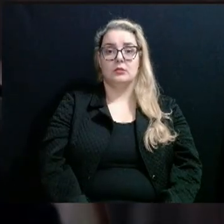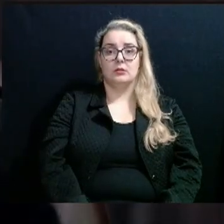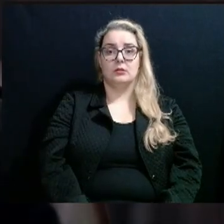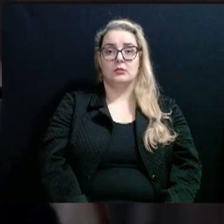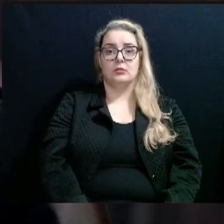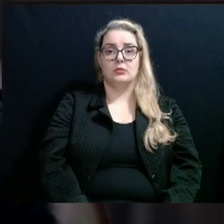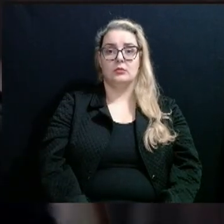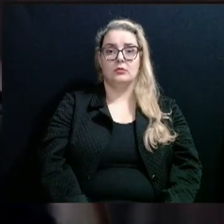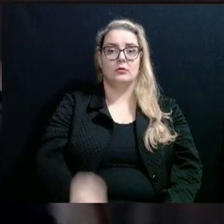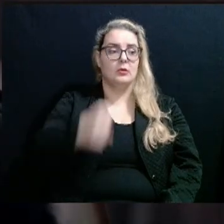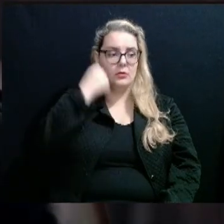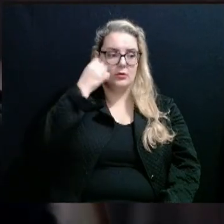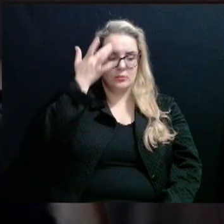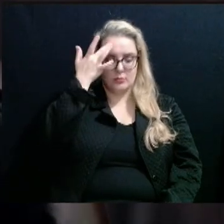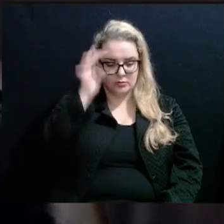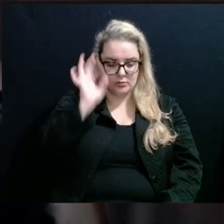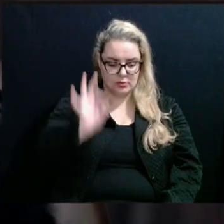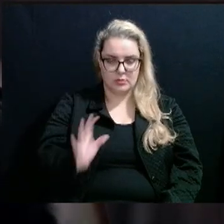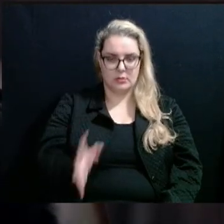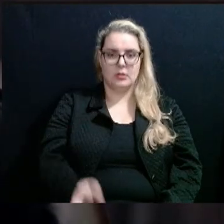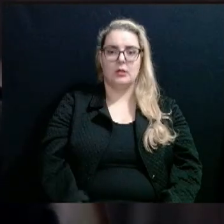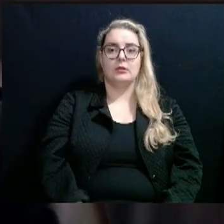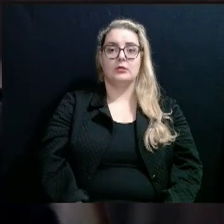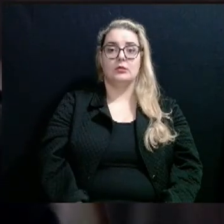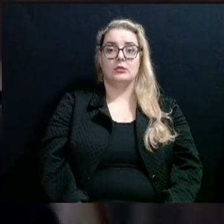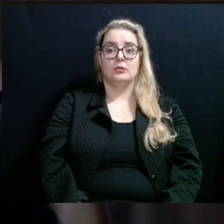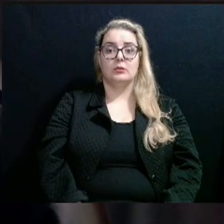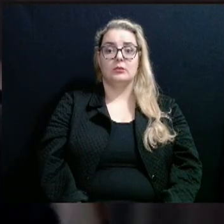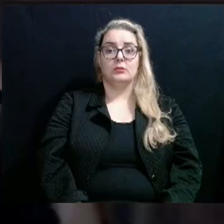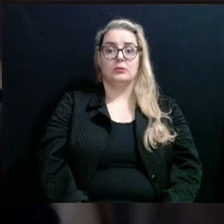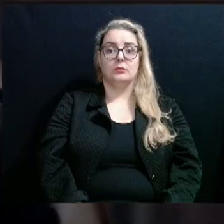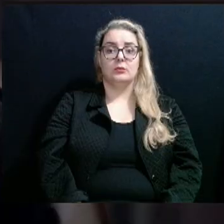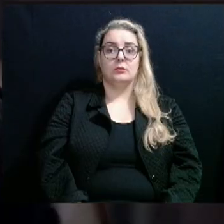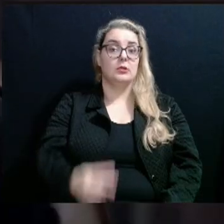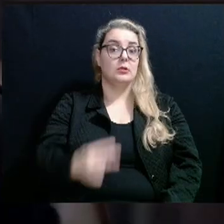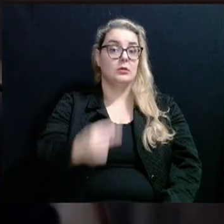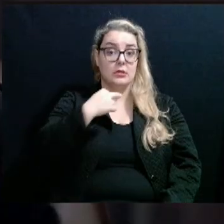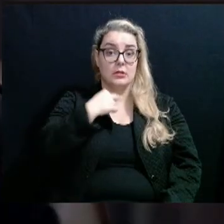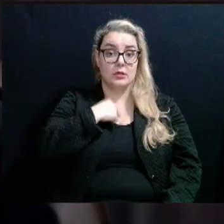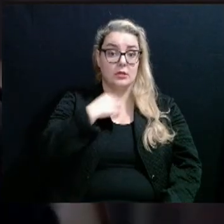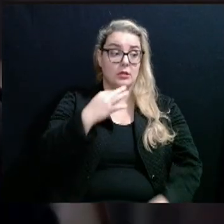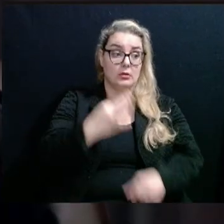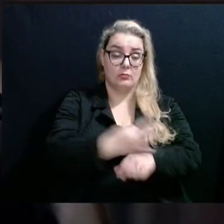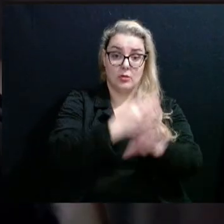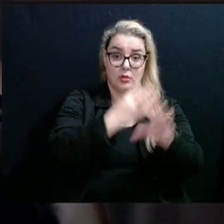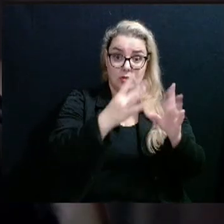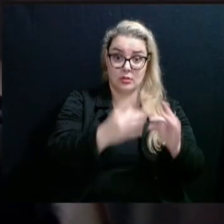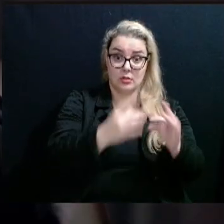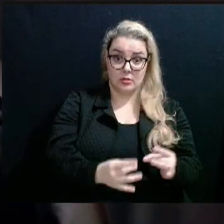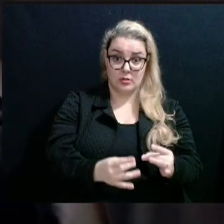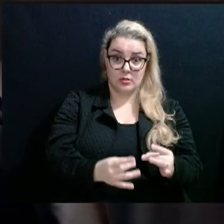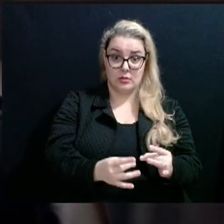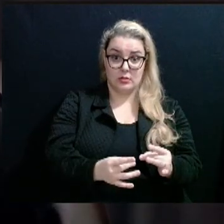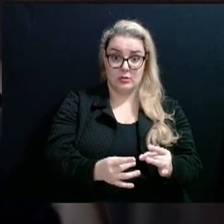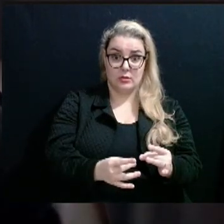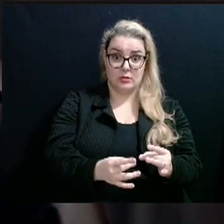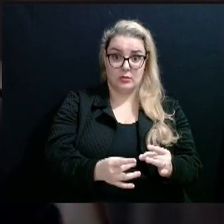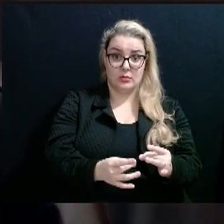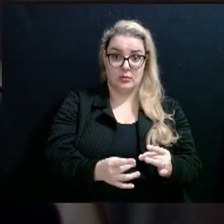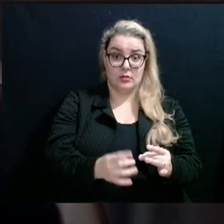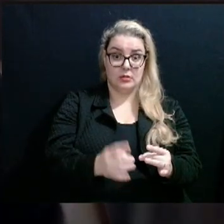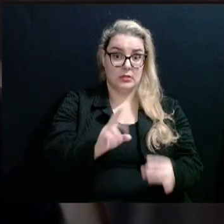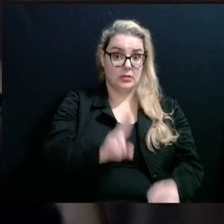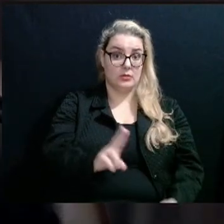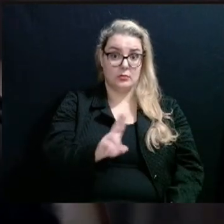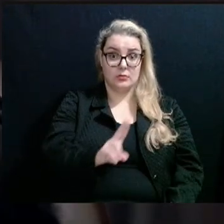Uhum. exatamente, mas que não se pode mais explorar nem consumir produtos de origem animal e